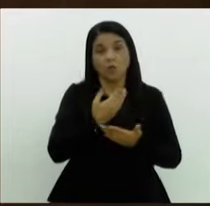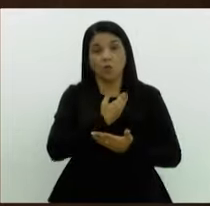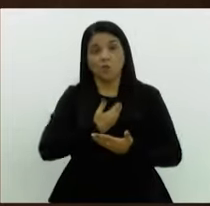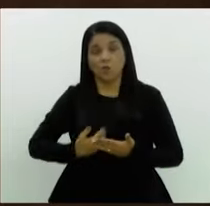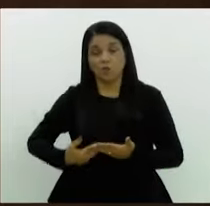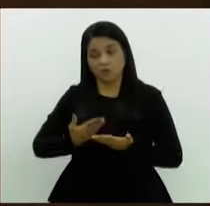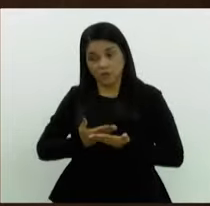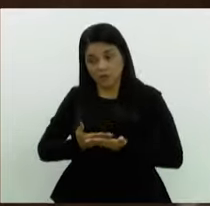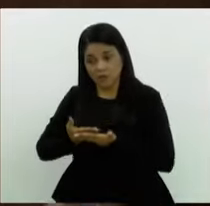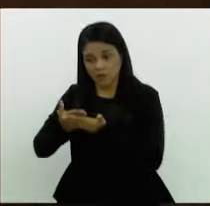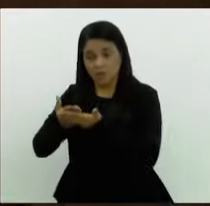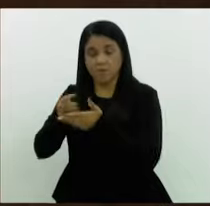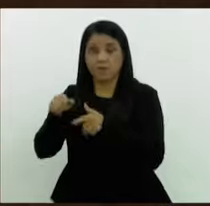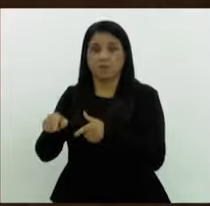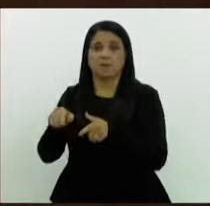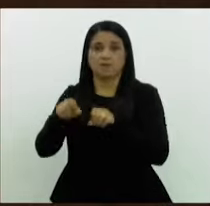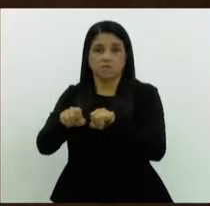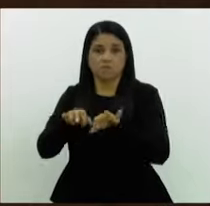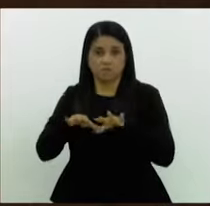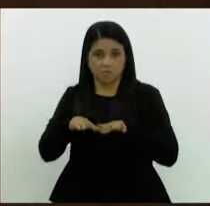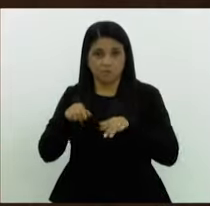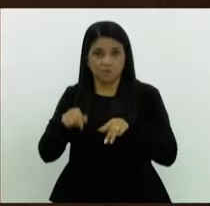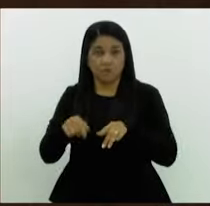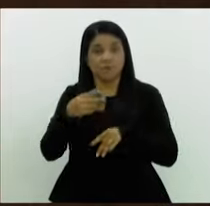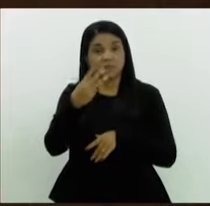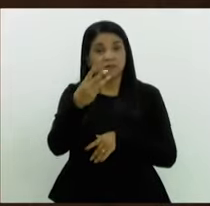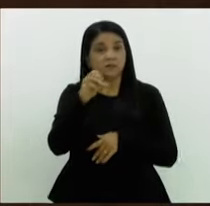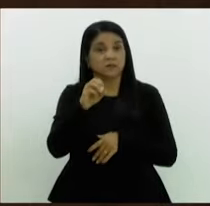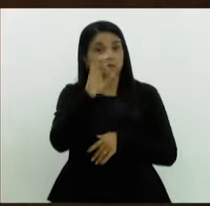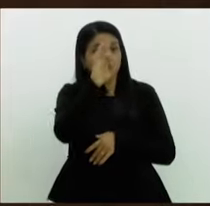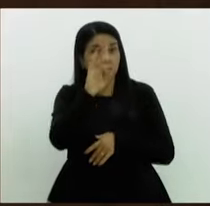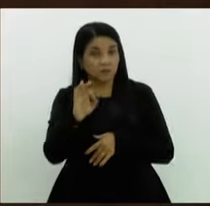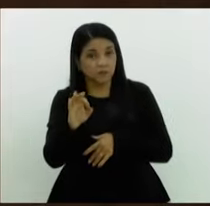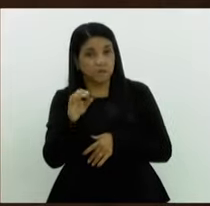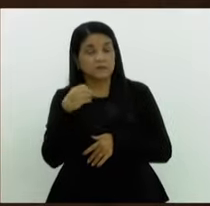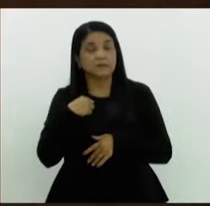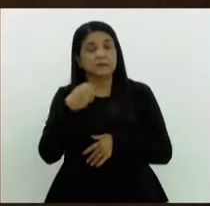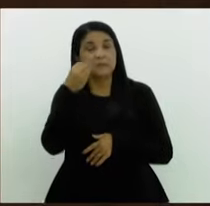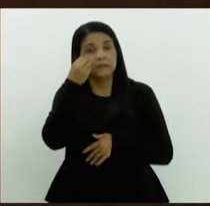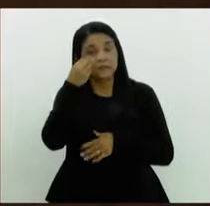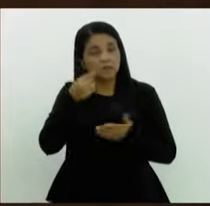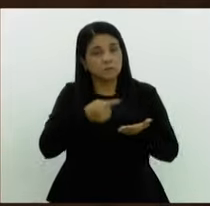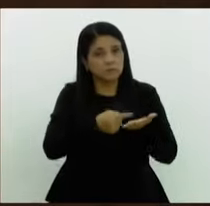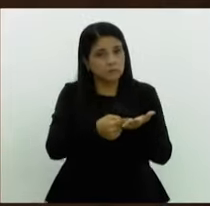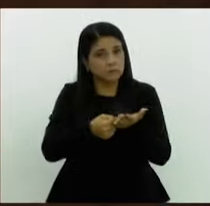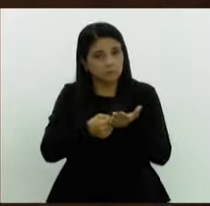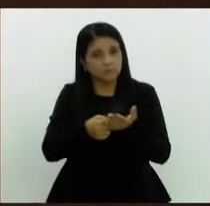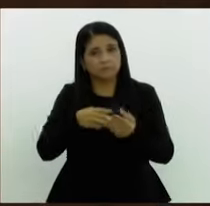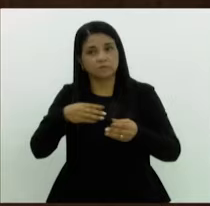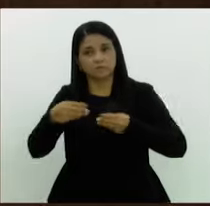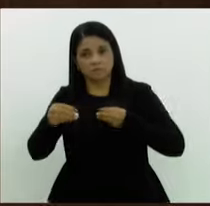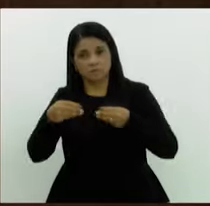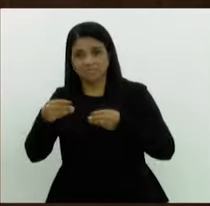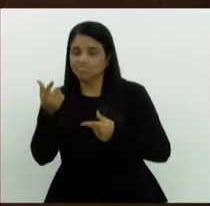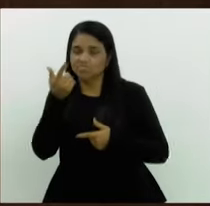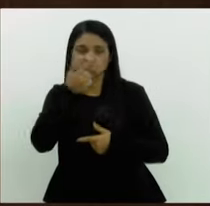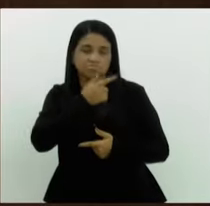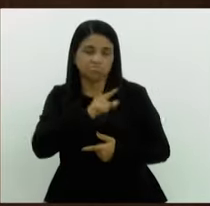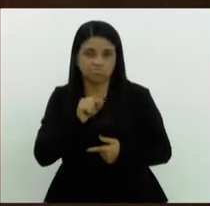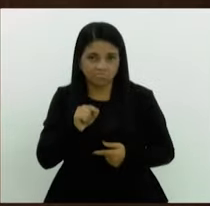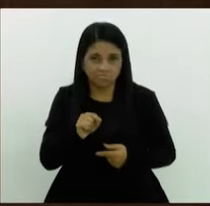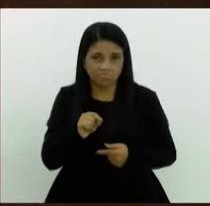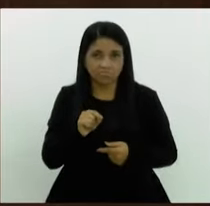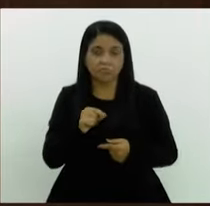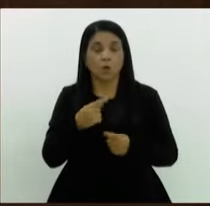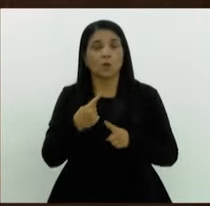para apreciação deste parlamento fala em até 30%. Nós tentamos chegar a um acordo flexível, mas não conseguimos. E